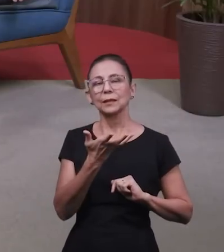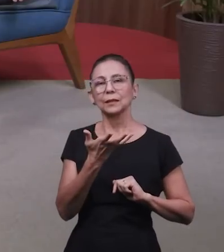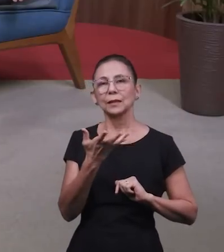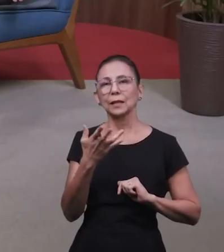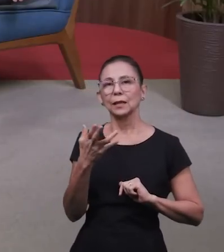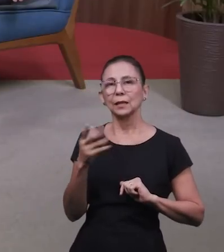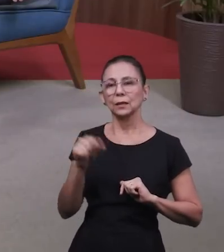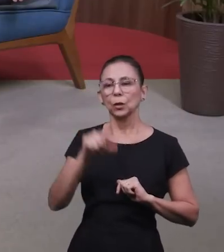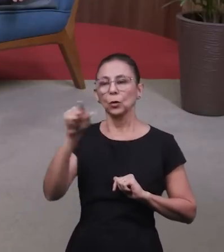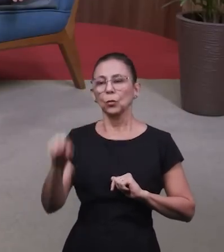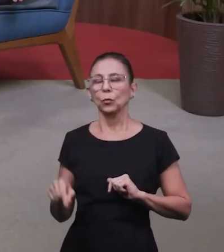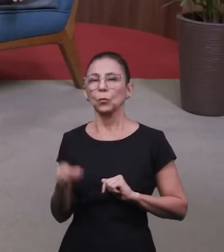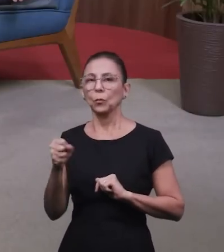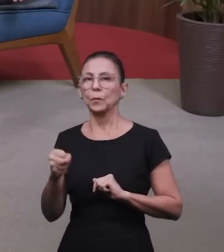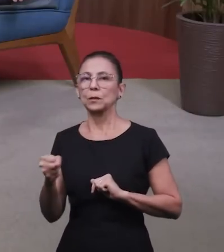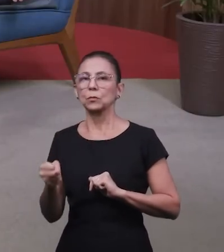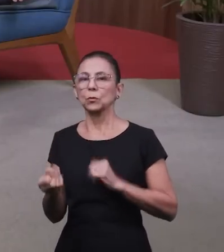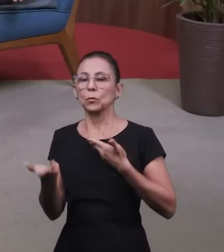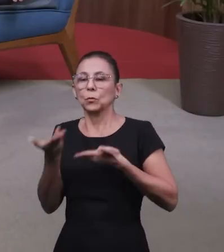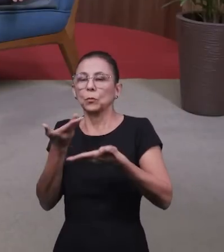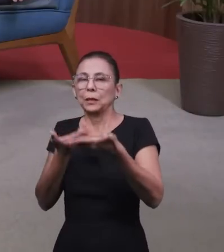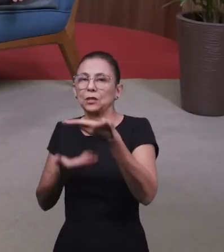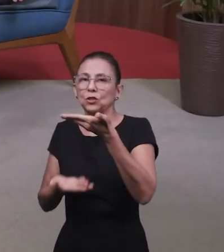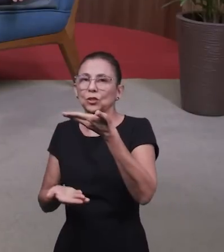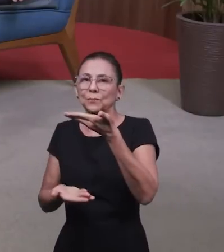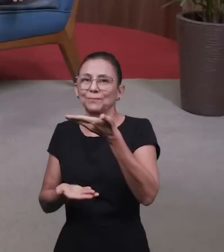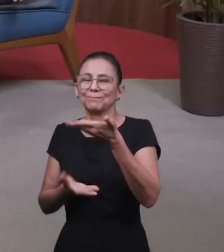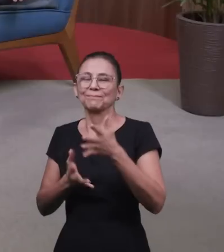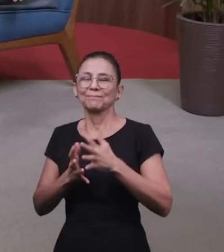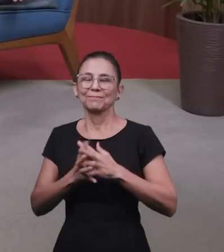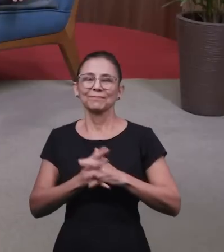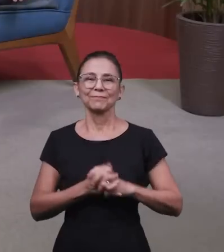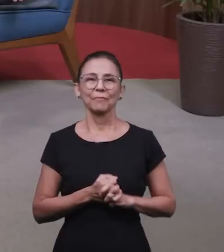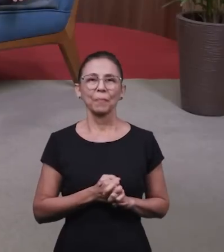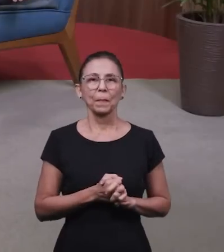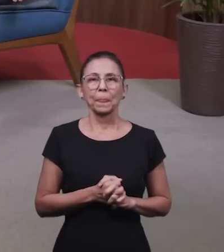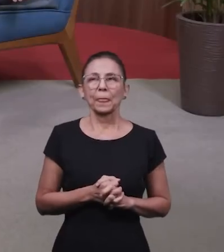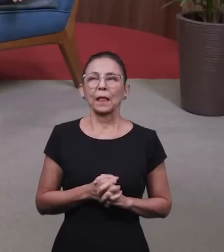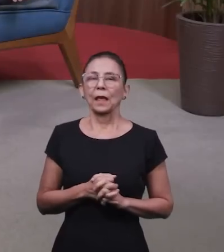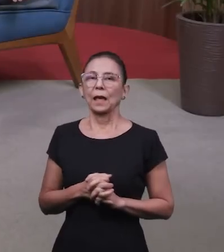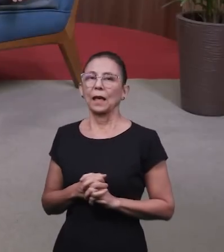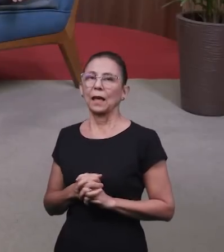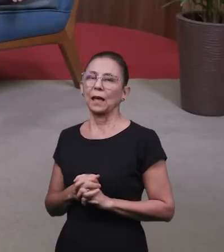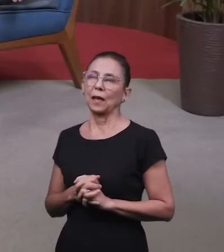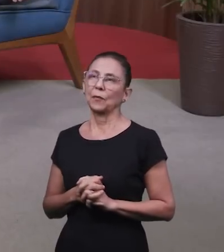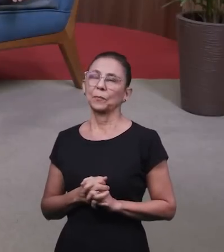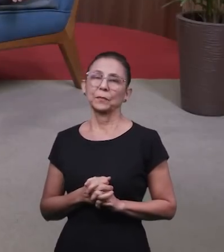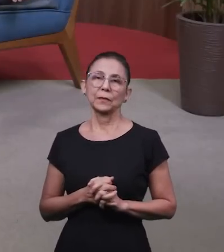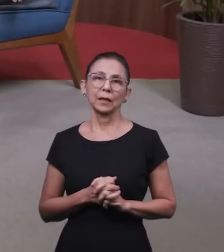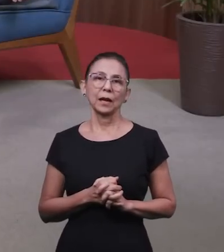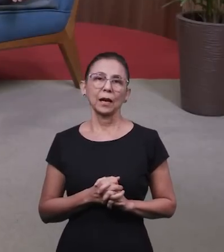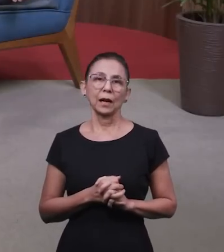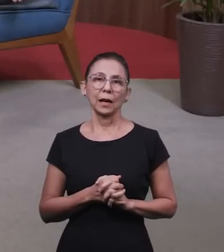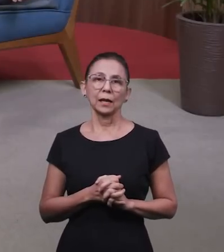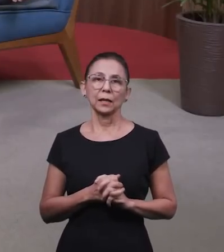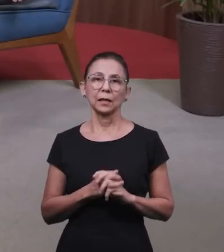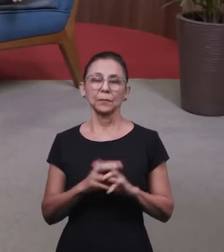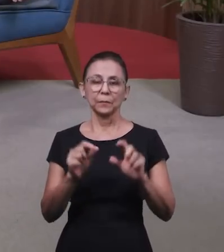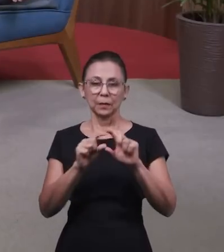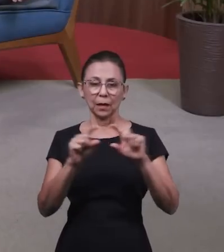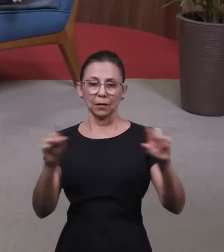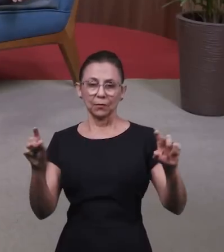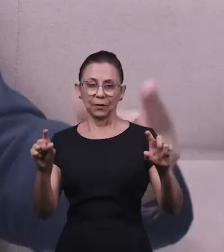pastoreio dele. Interessante, Sérgio, que a expressão ali, ela não diz mais assim, a quem ama o meu coração,